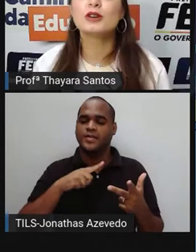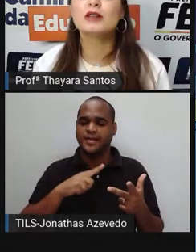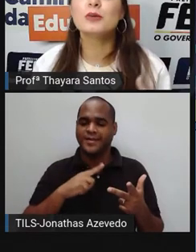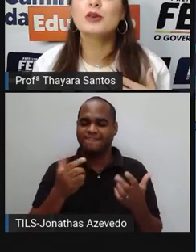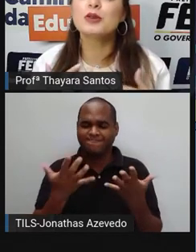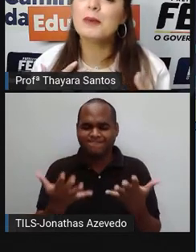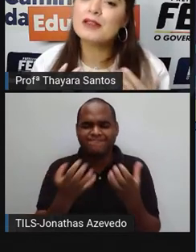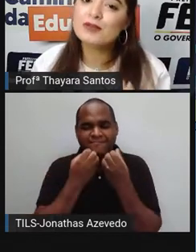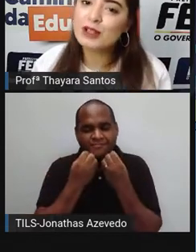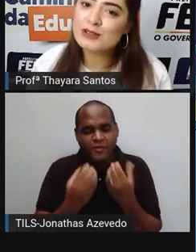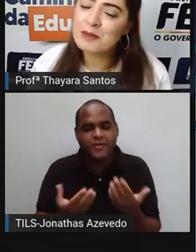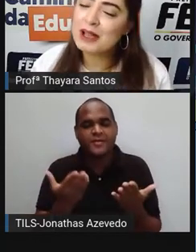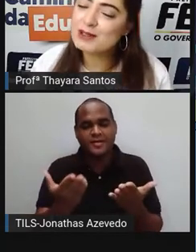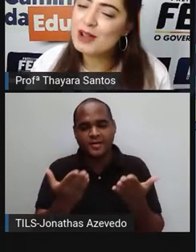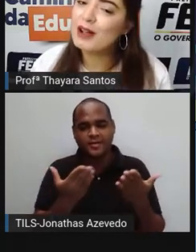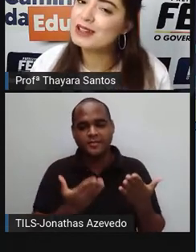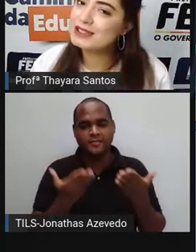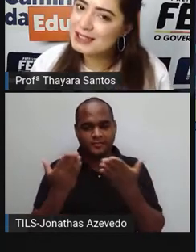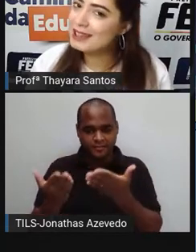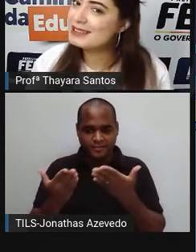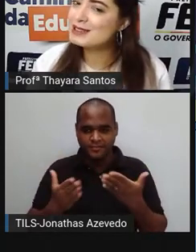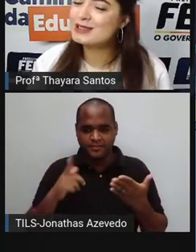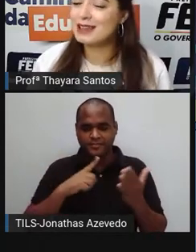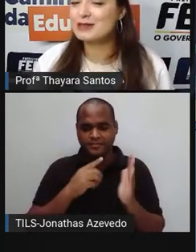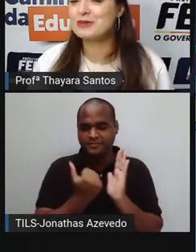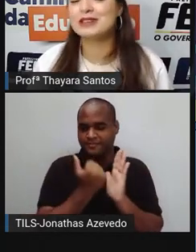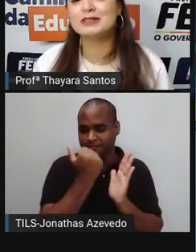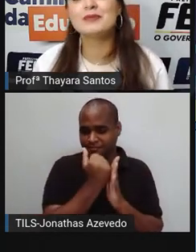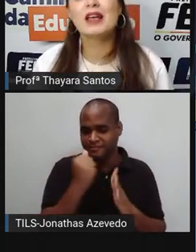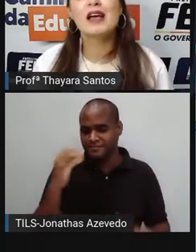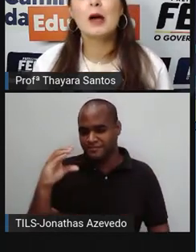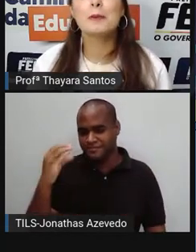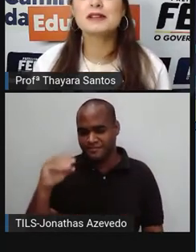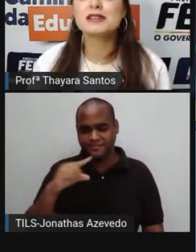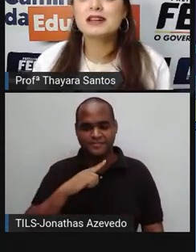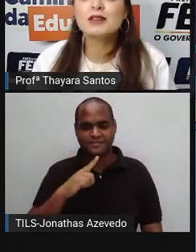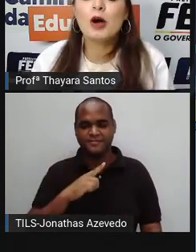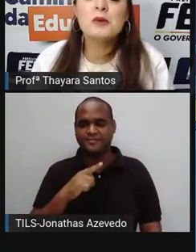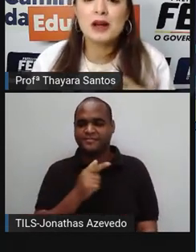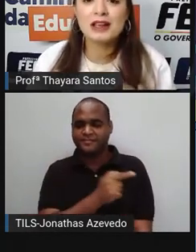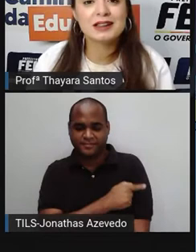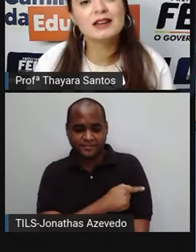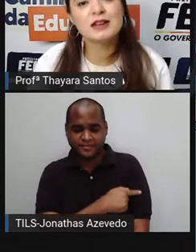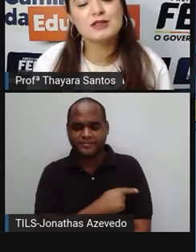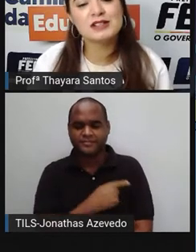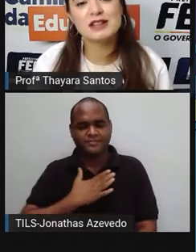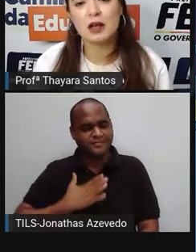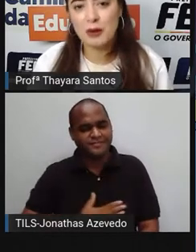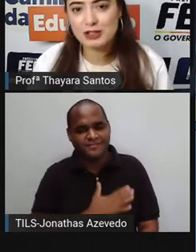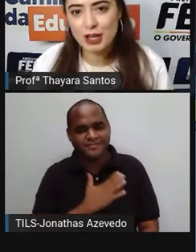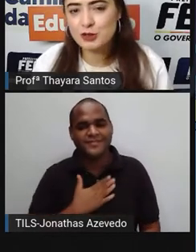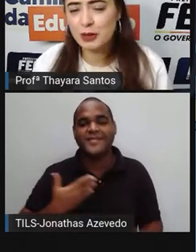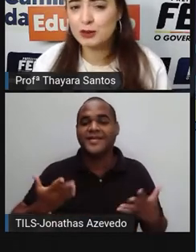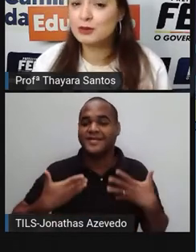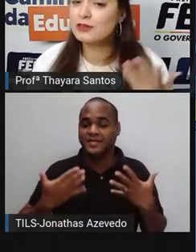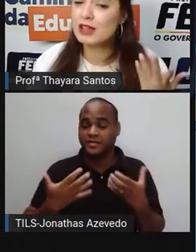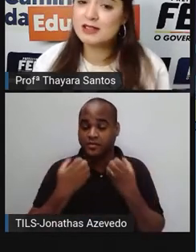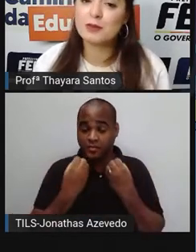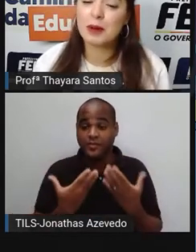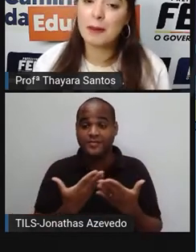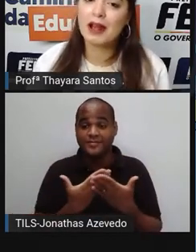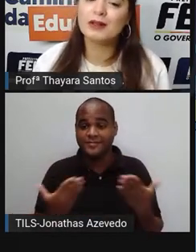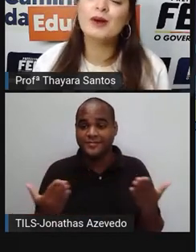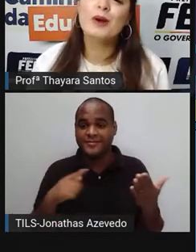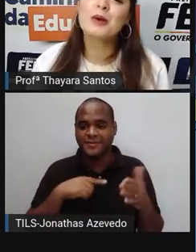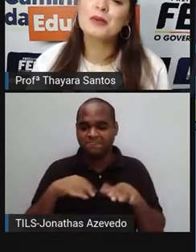vocês estão em outro lado muito bem vindos a mais uma aula de ciências do 7º anos é um prazer enorme e uma alegria ter vocês aqui com a gente porque